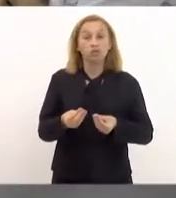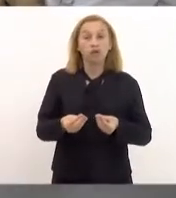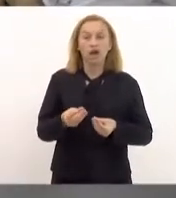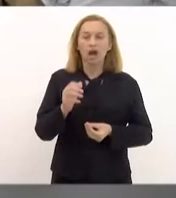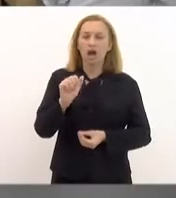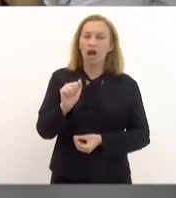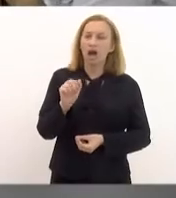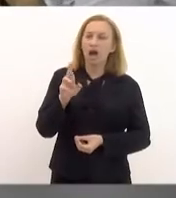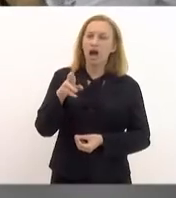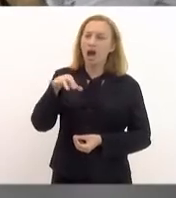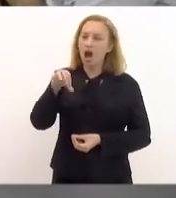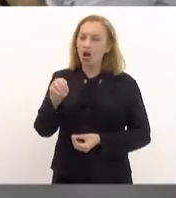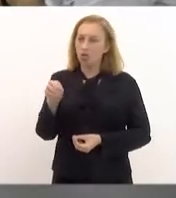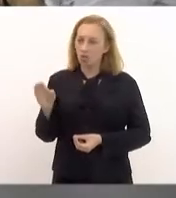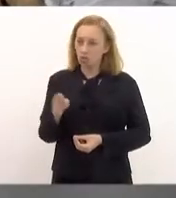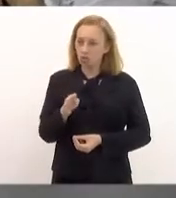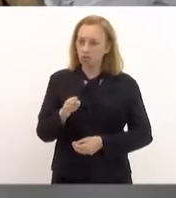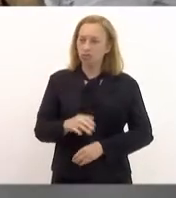arco,